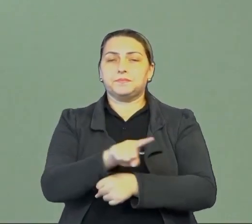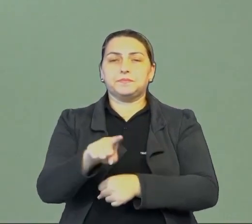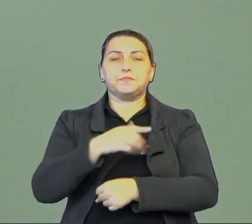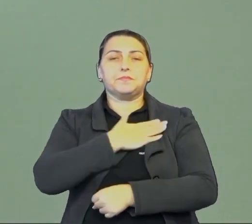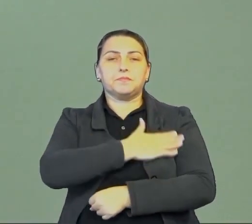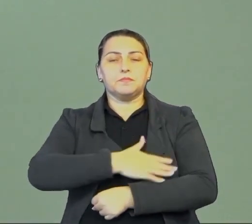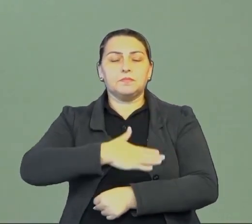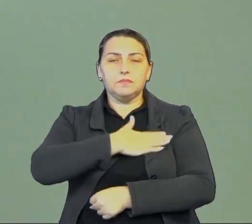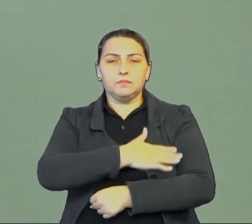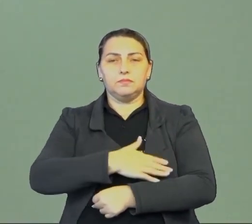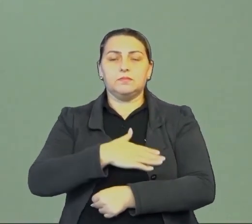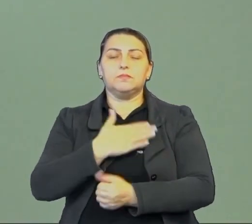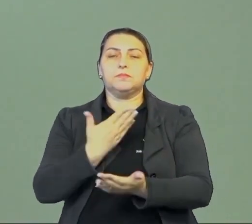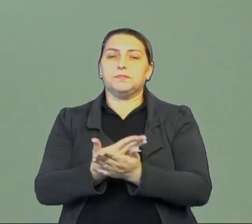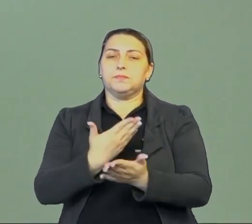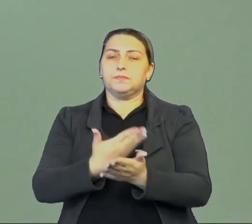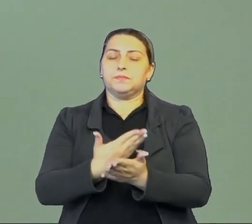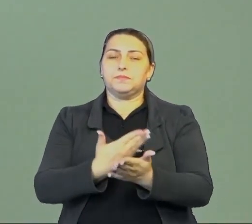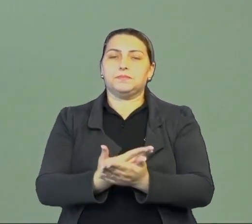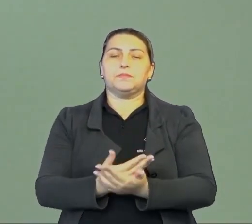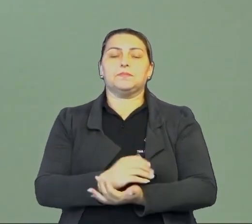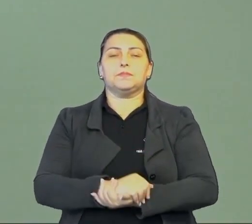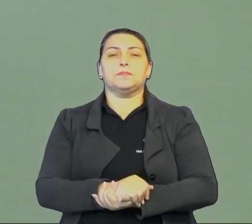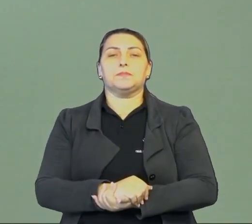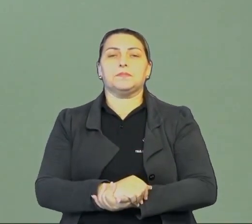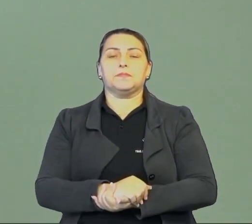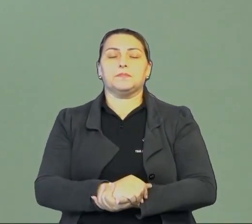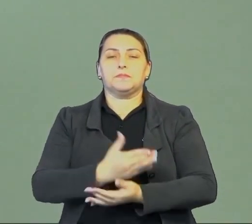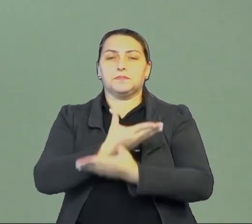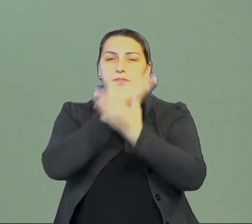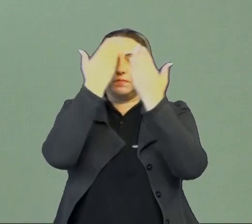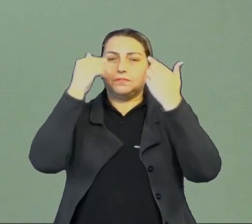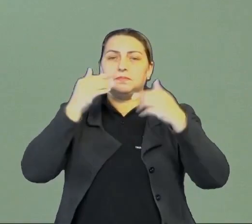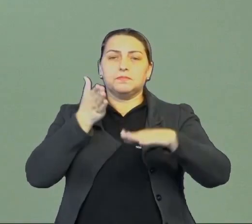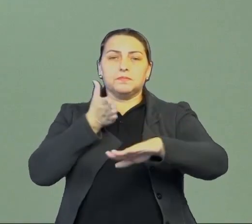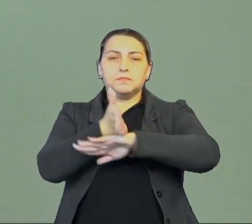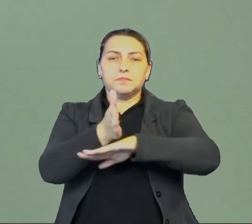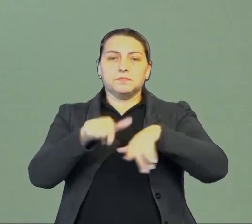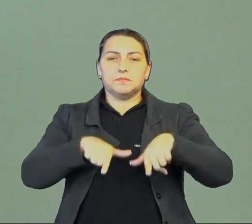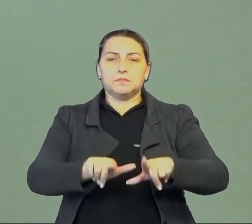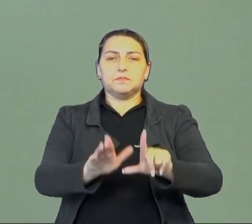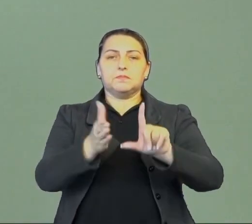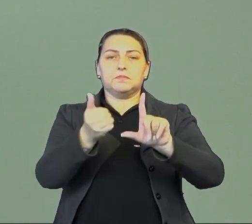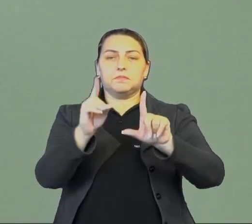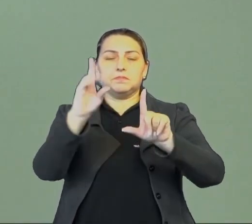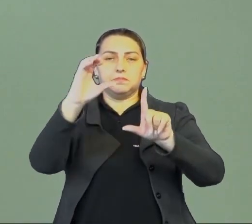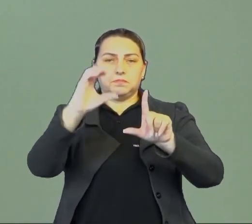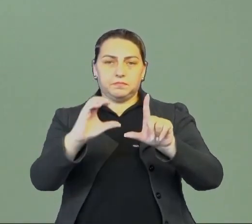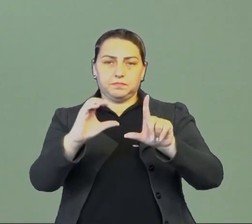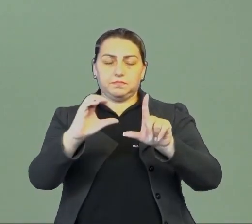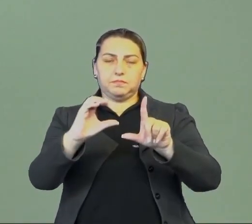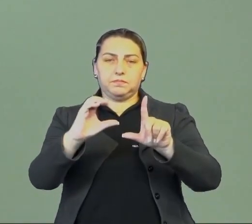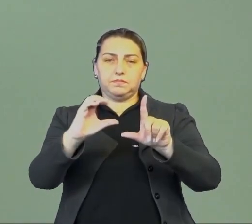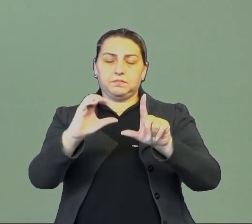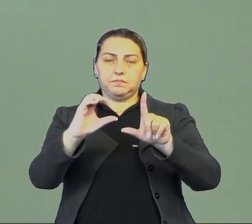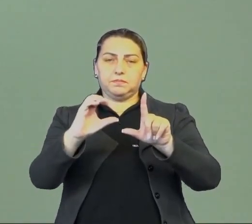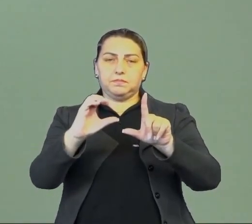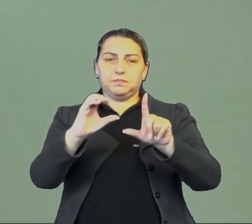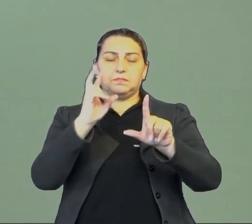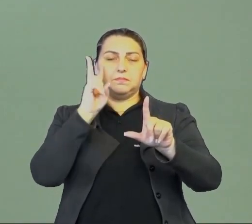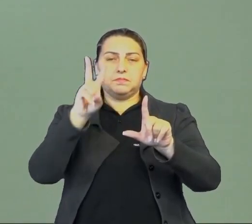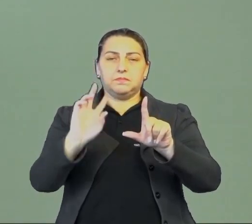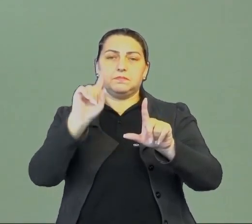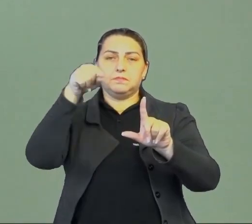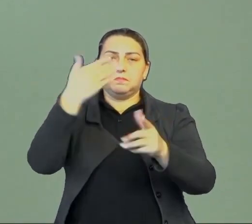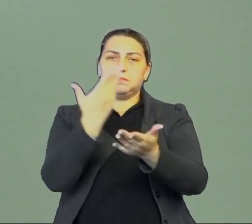vocês tenham gostado da nossa aula e não esqueçam de acessar a plataforma eduk tá bom e